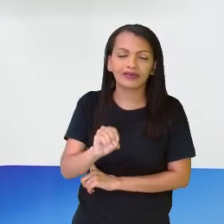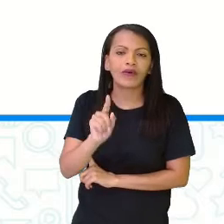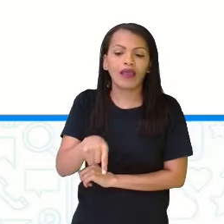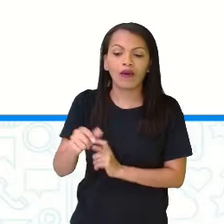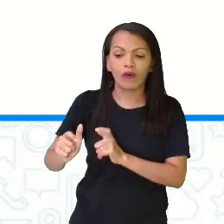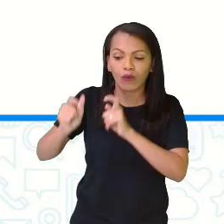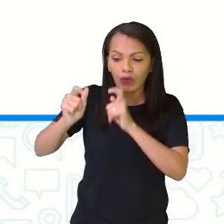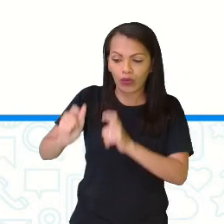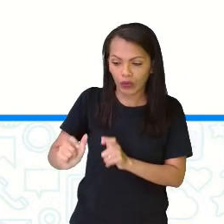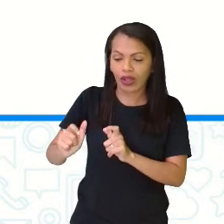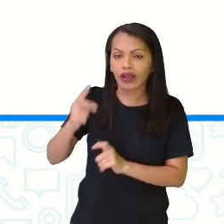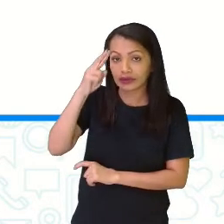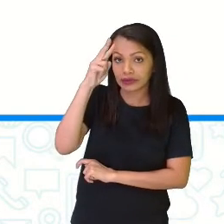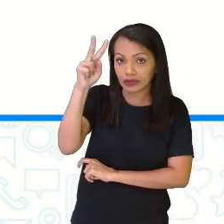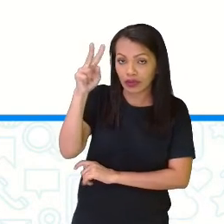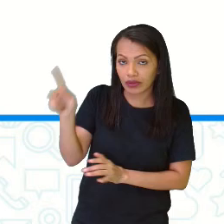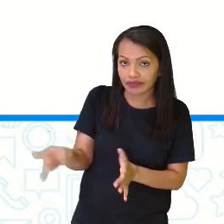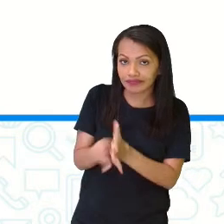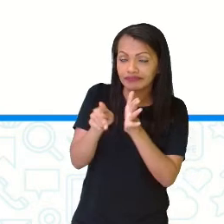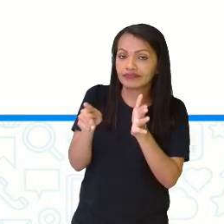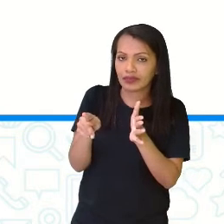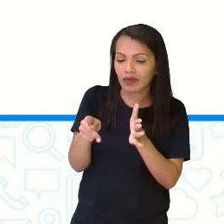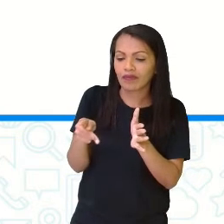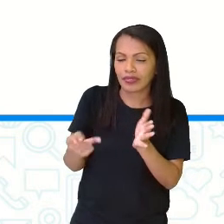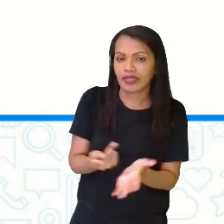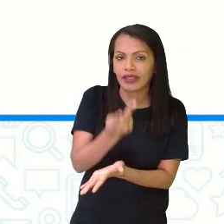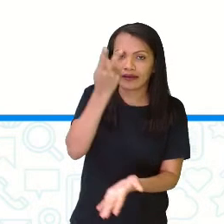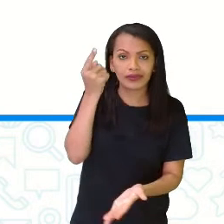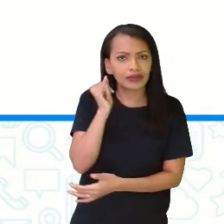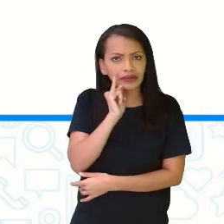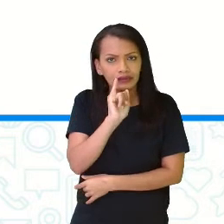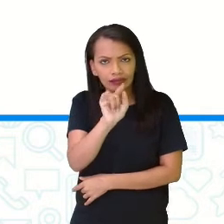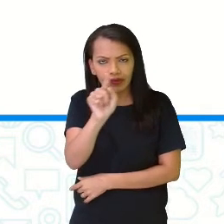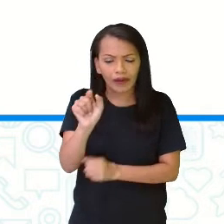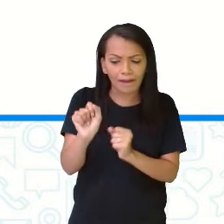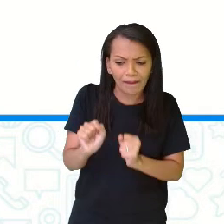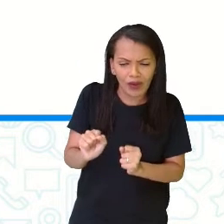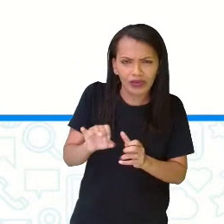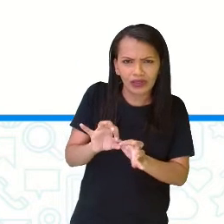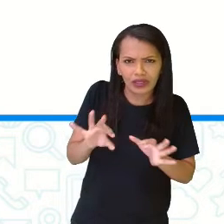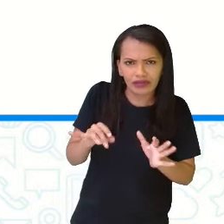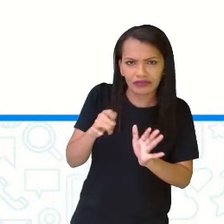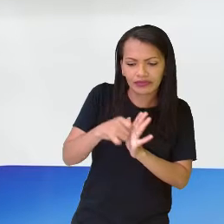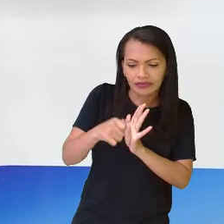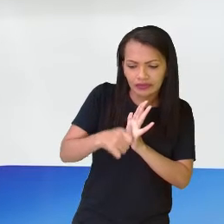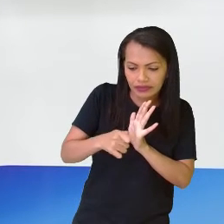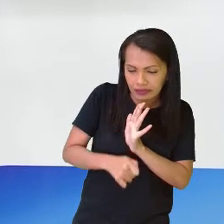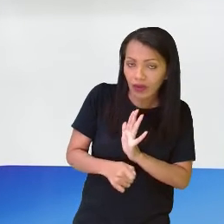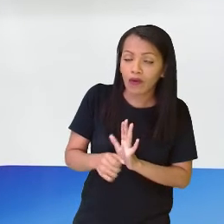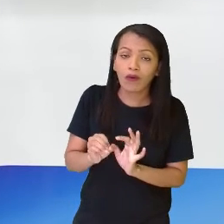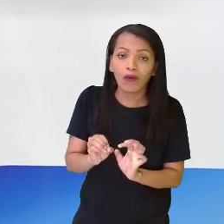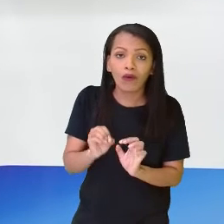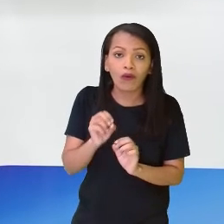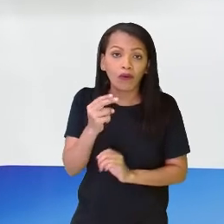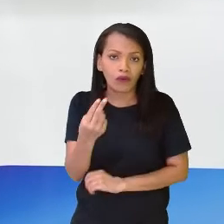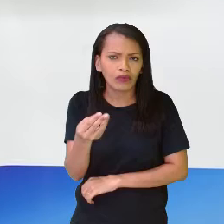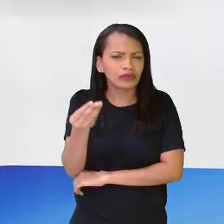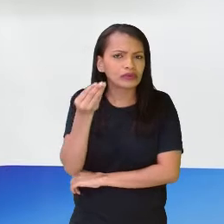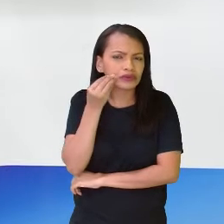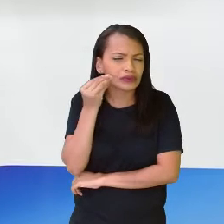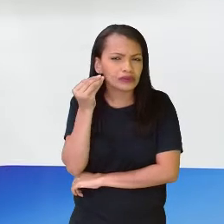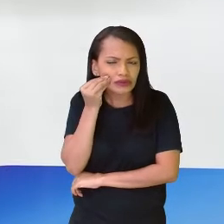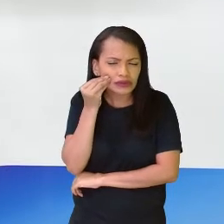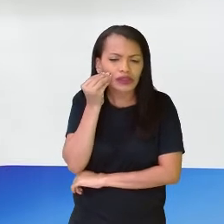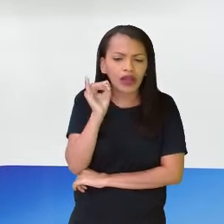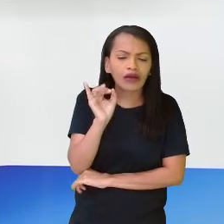todo texto narrativo ele tem essa estrutura aí. Como eu te disse, você pode anotar, você pode printar ou simplesmente assistir a aula quantas vezes